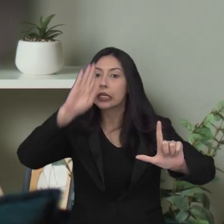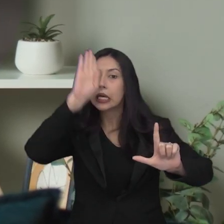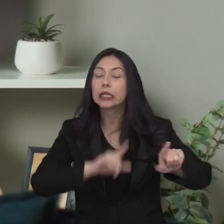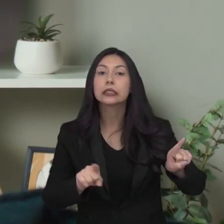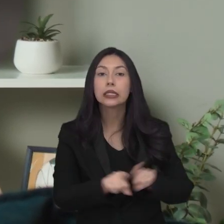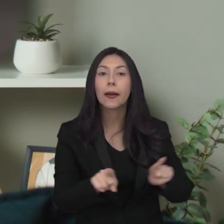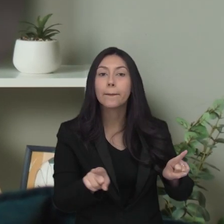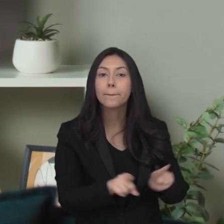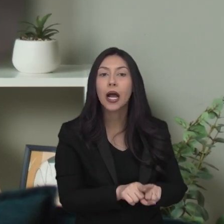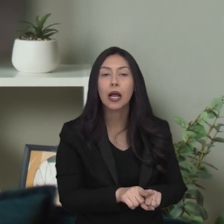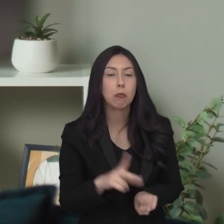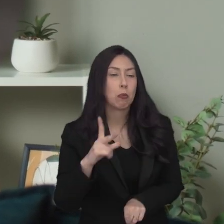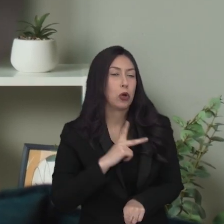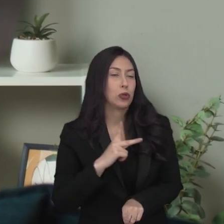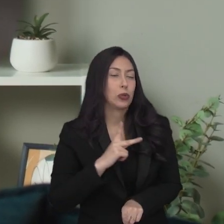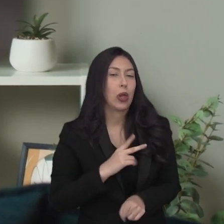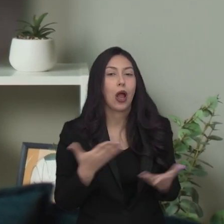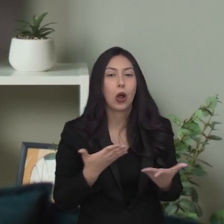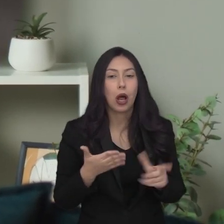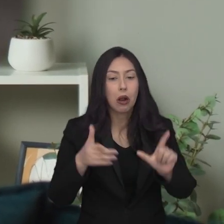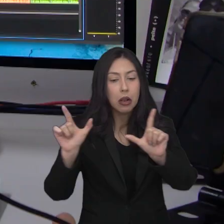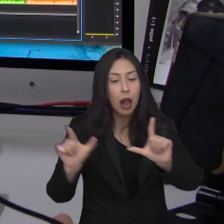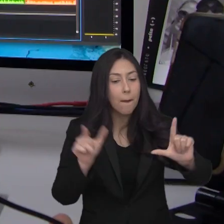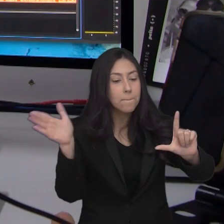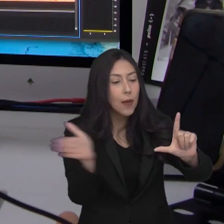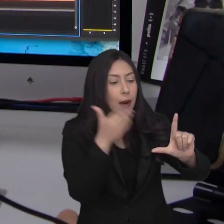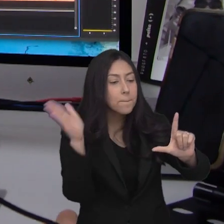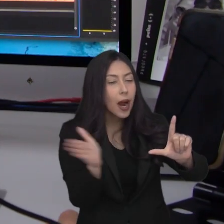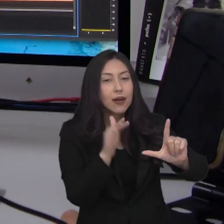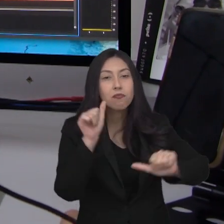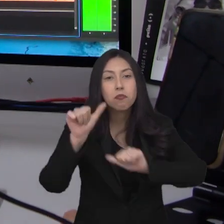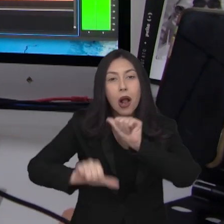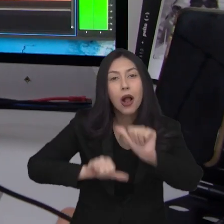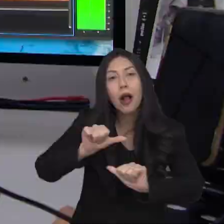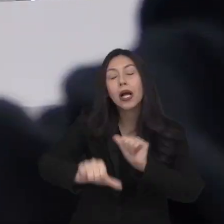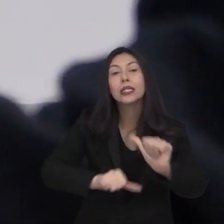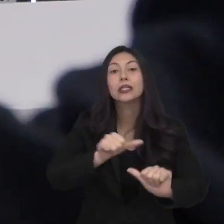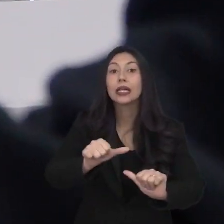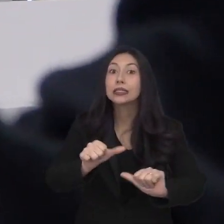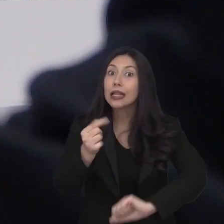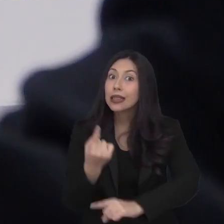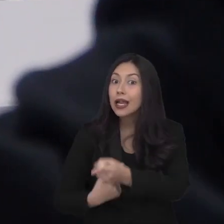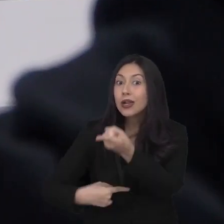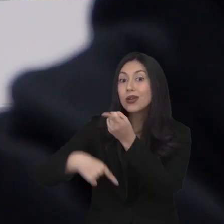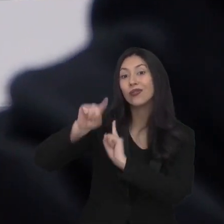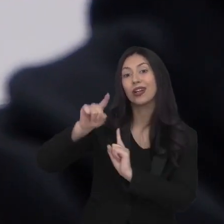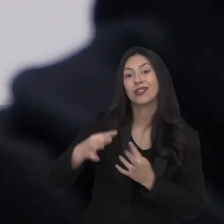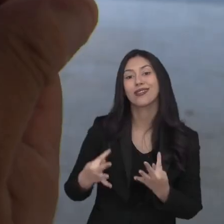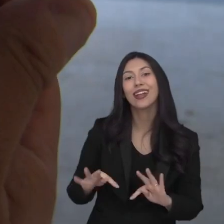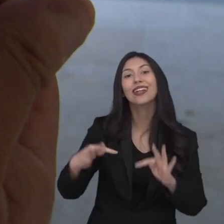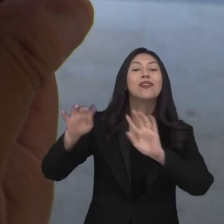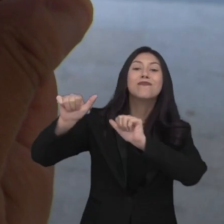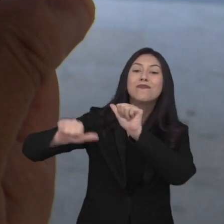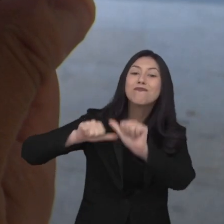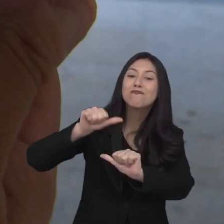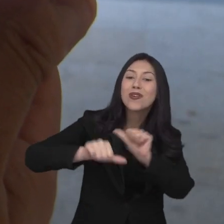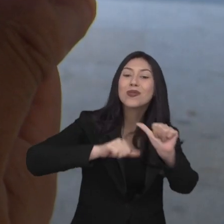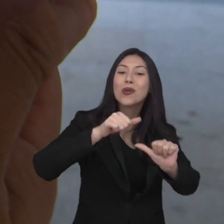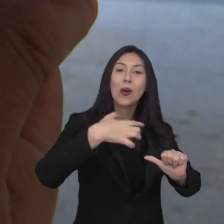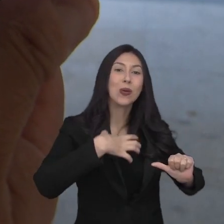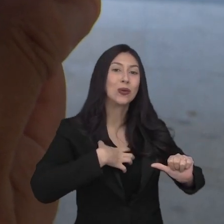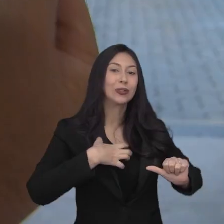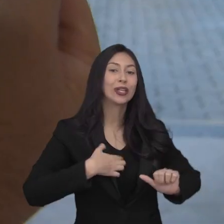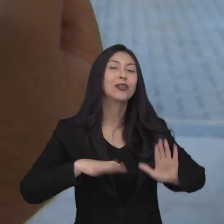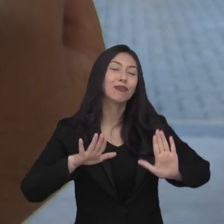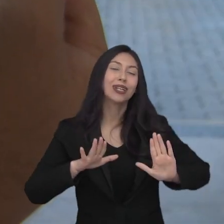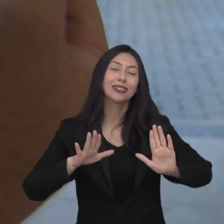aos fechados, até a era dos streams, foram muitas mudanças. A evolução tecnológica alterou a maneira de assistir